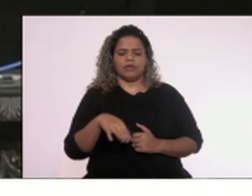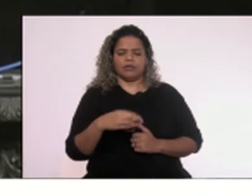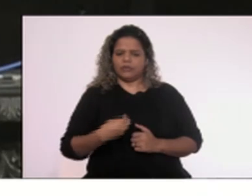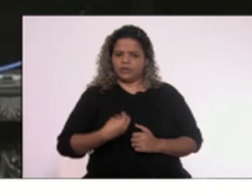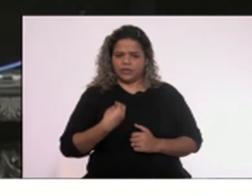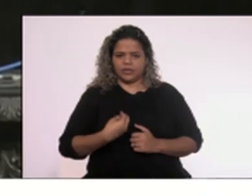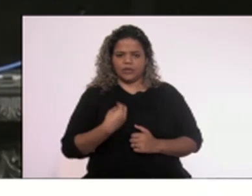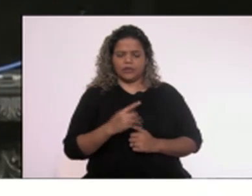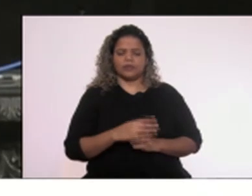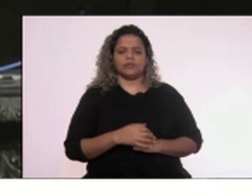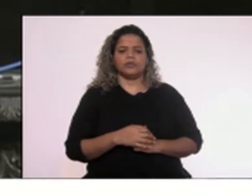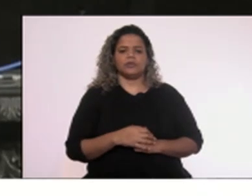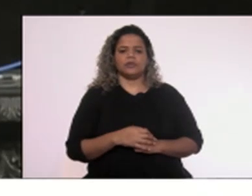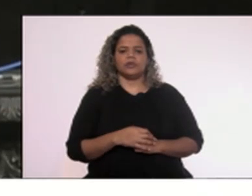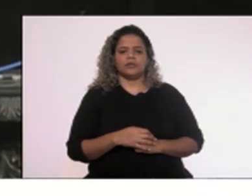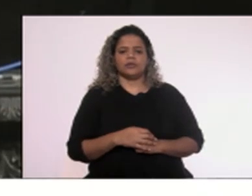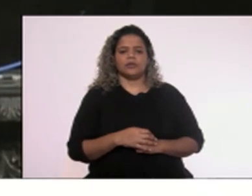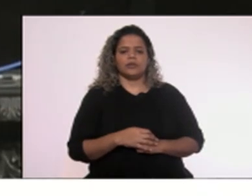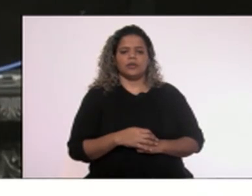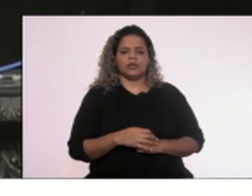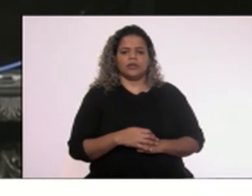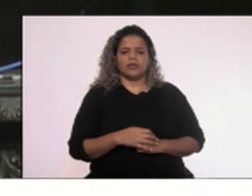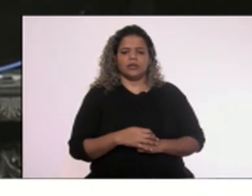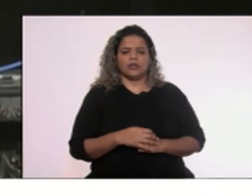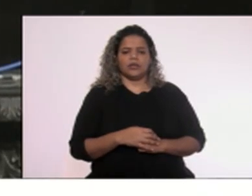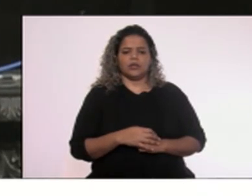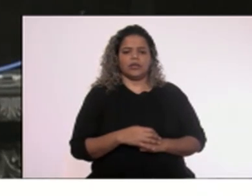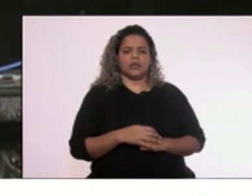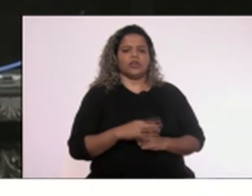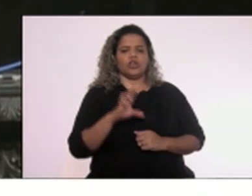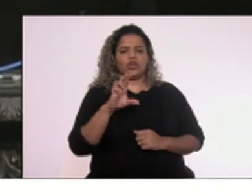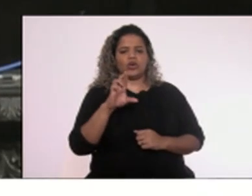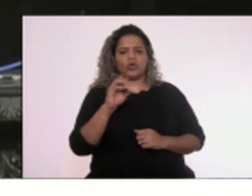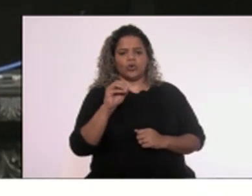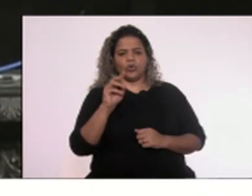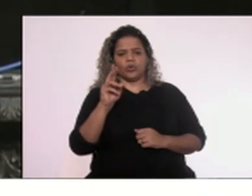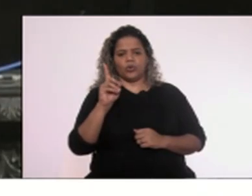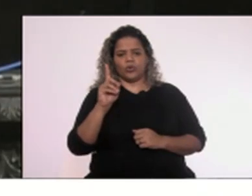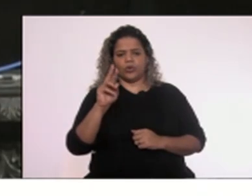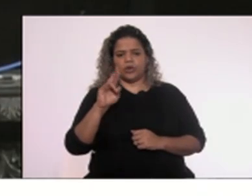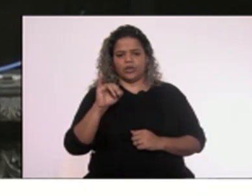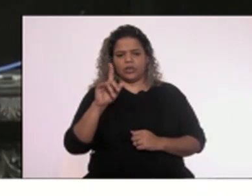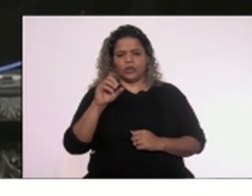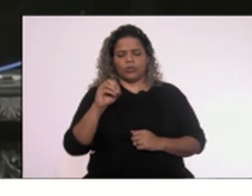não se encontrando presente, é o nobre deputado Rodrigo Amorim.